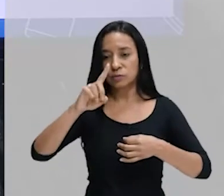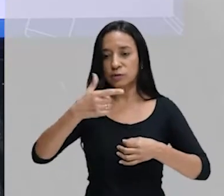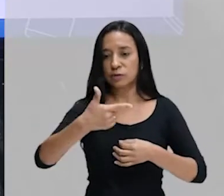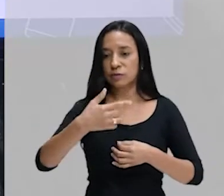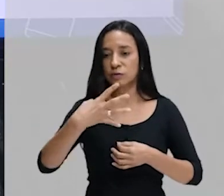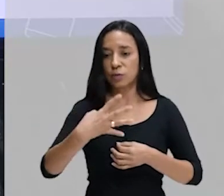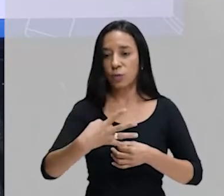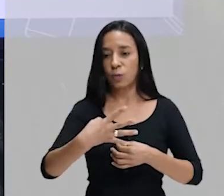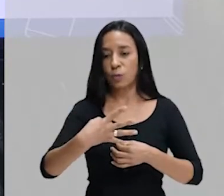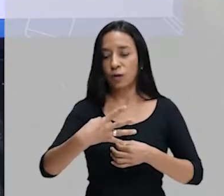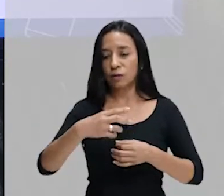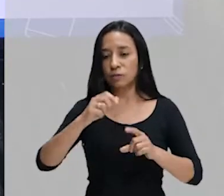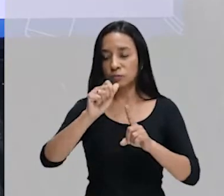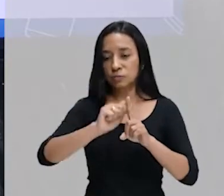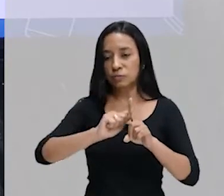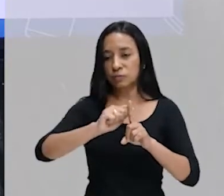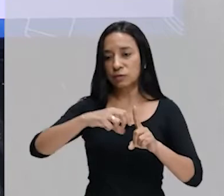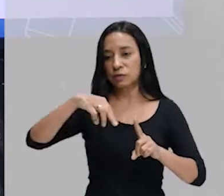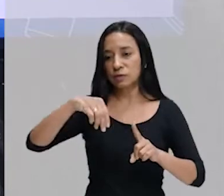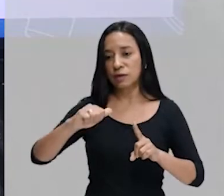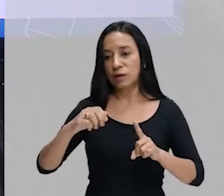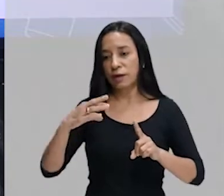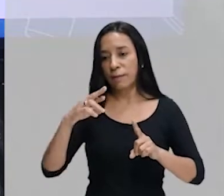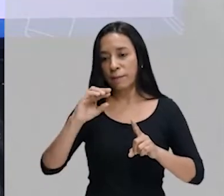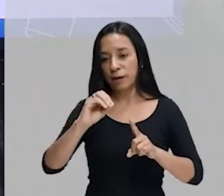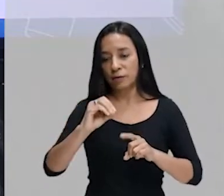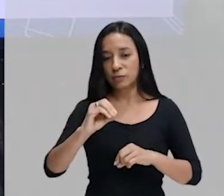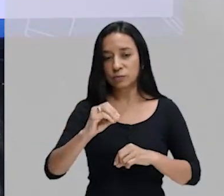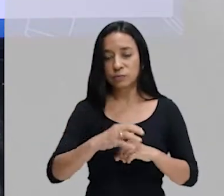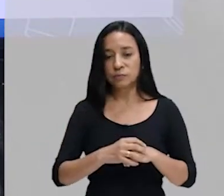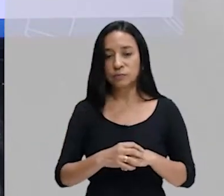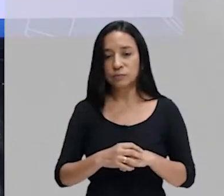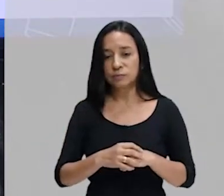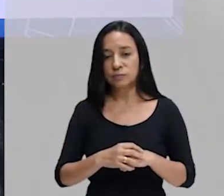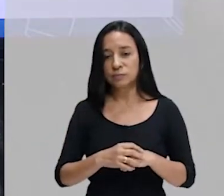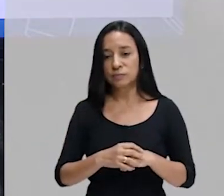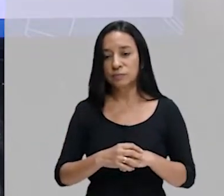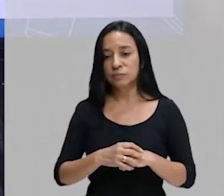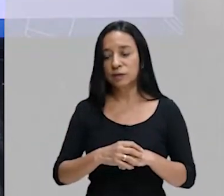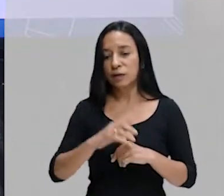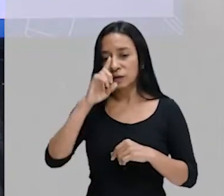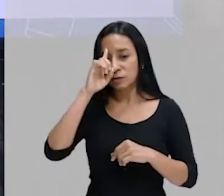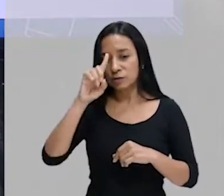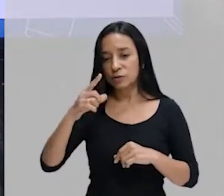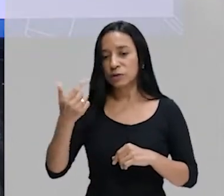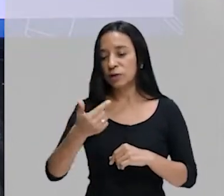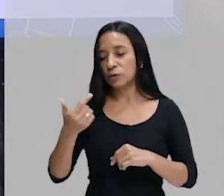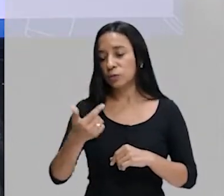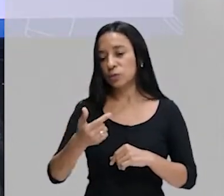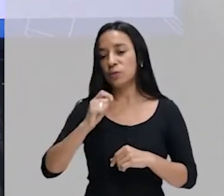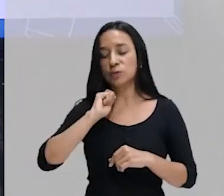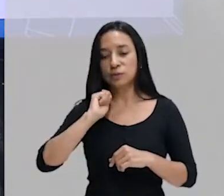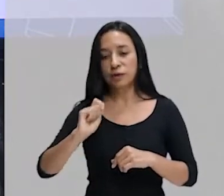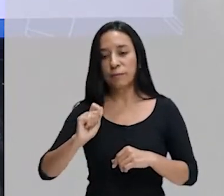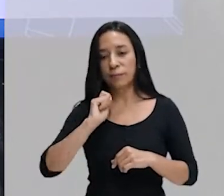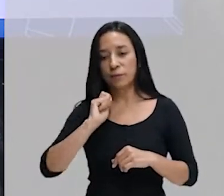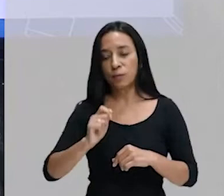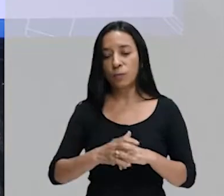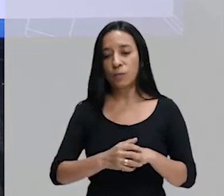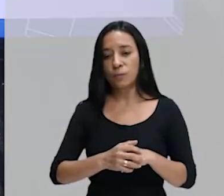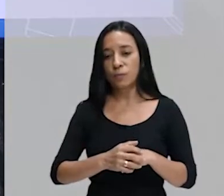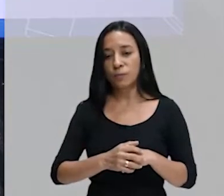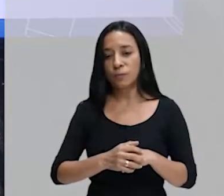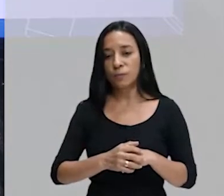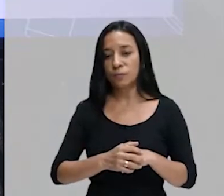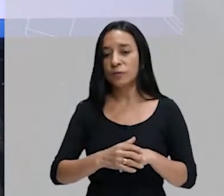Dia dos Veteranos e dos Caídos na Guerra das Malvinas, que é 2 de abril. Dia do Trabalho, 1º de maio, é assim em